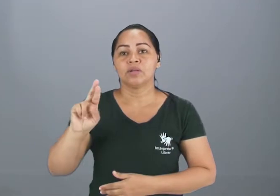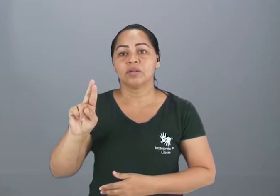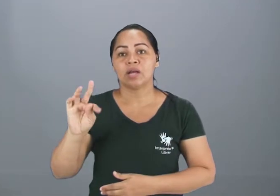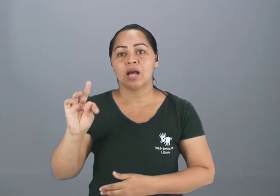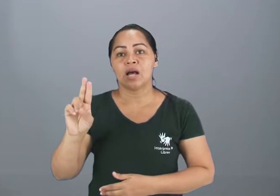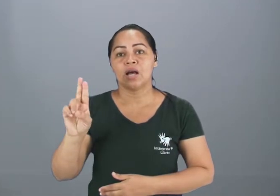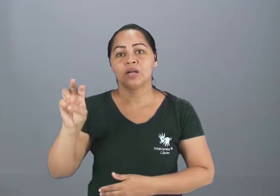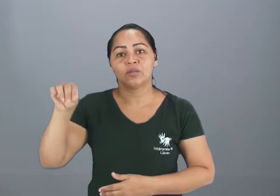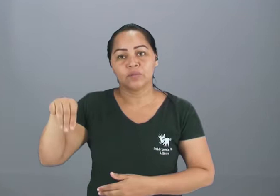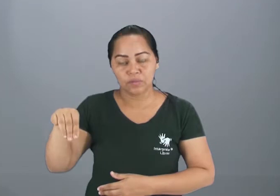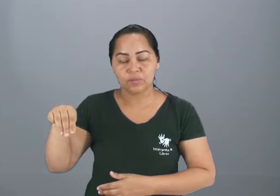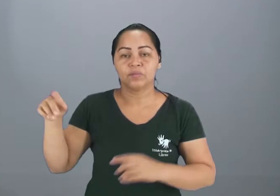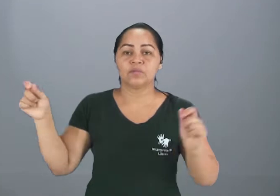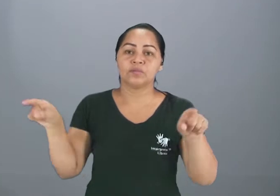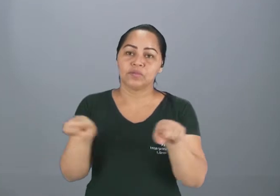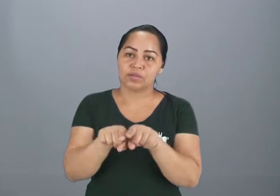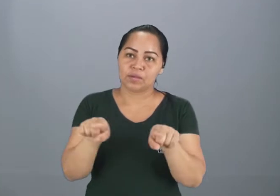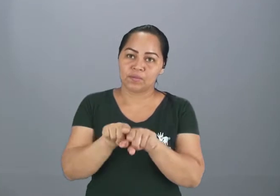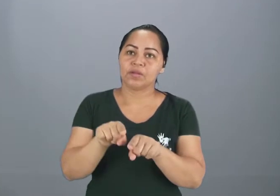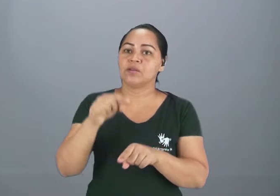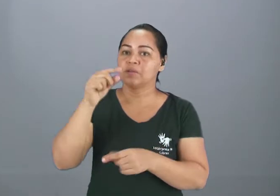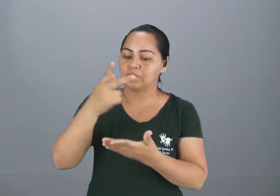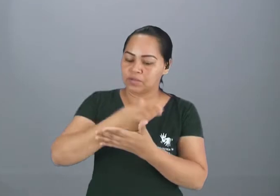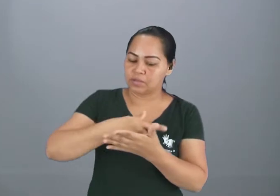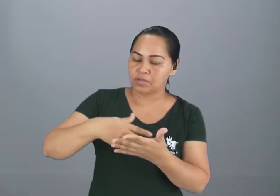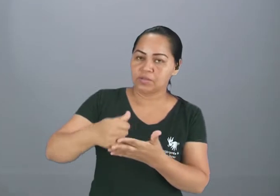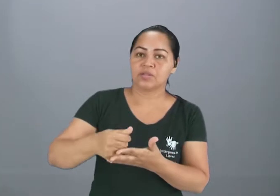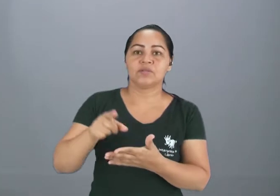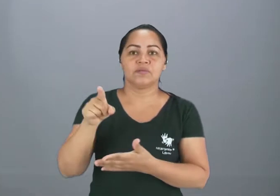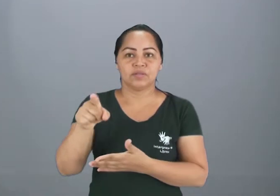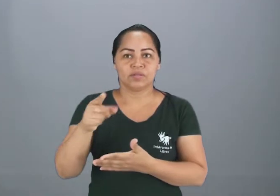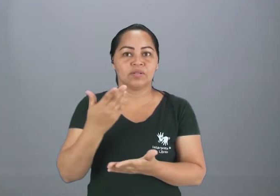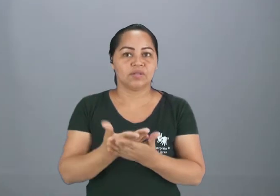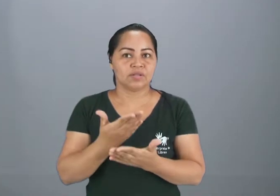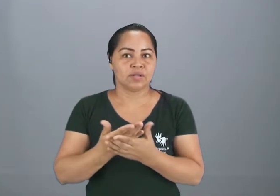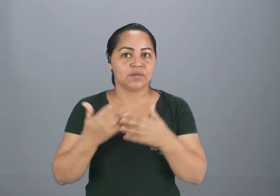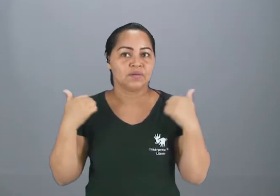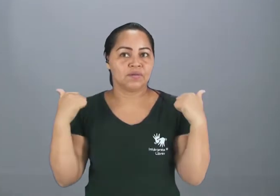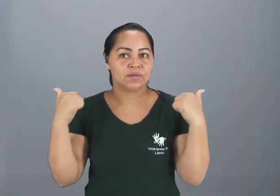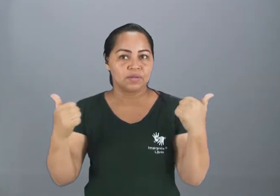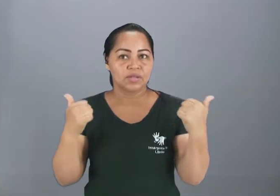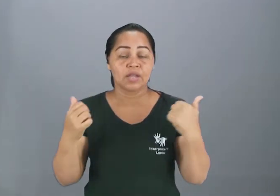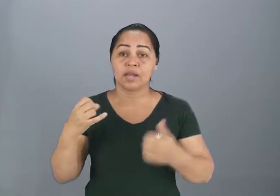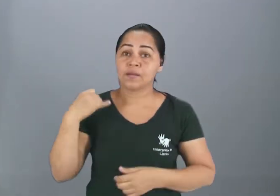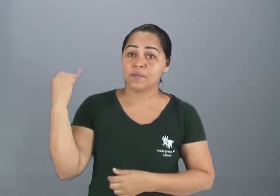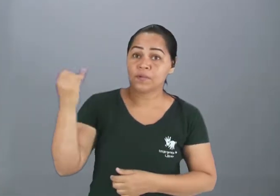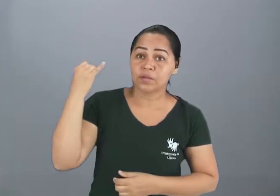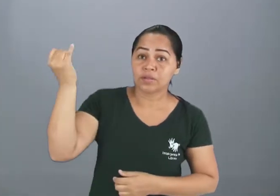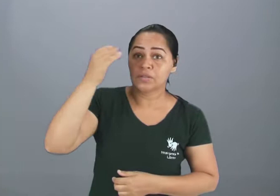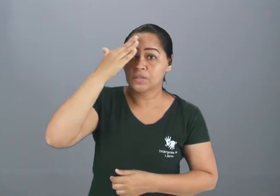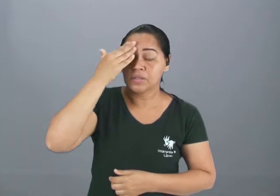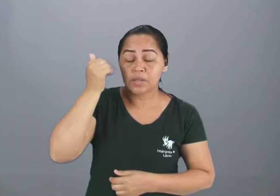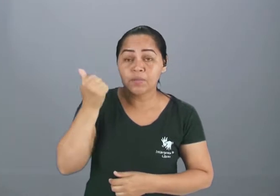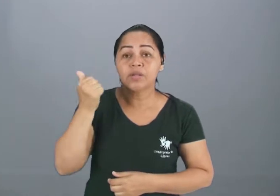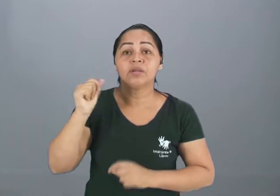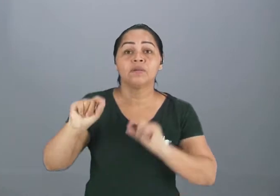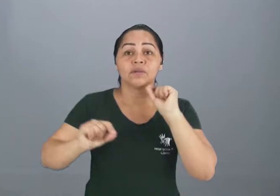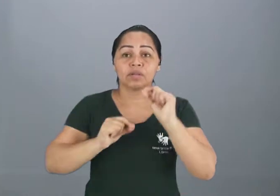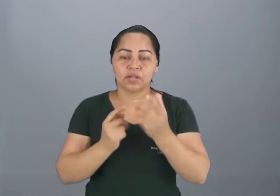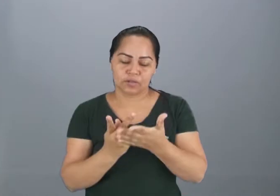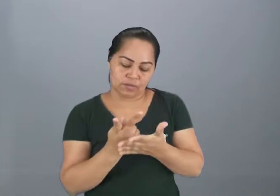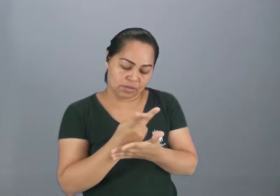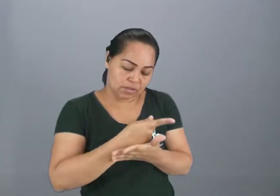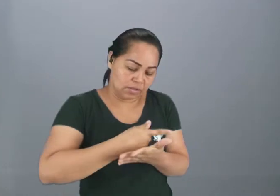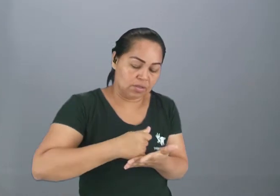até a charge que a gente pode ver daqui a uns dias, com vocês também em nossas aulas, tá bom? É muito importante no desenho ter essas